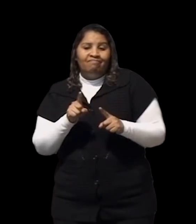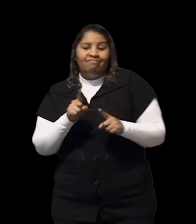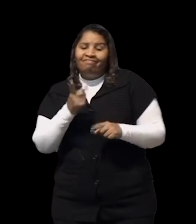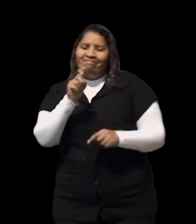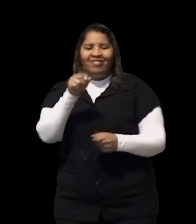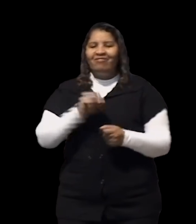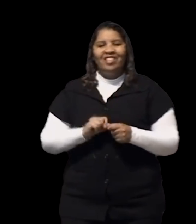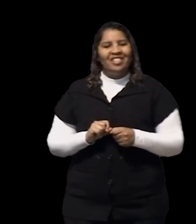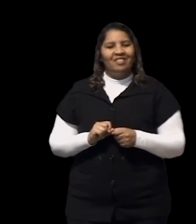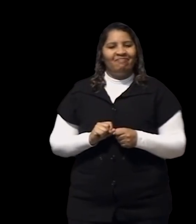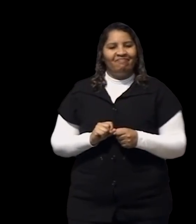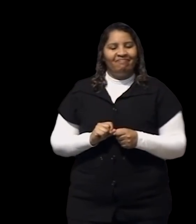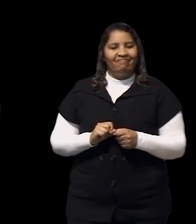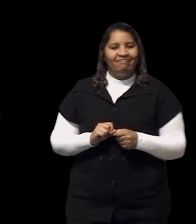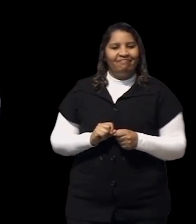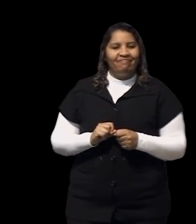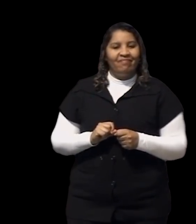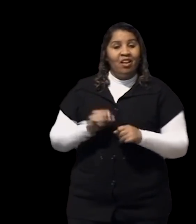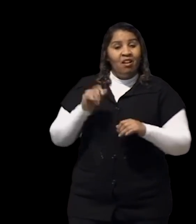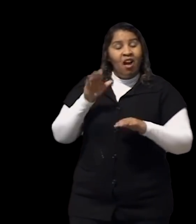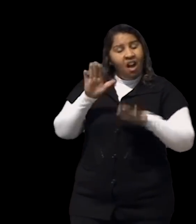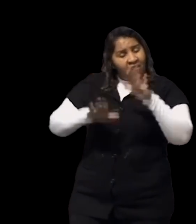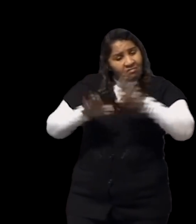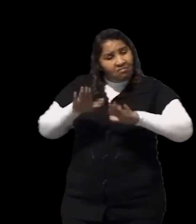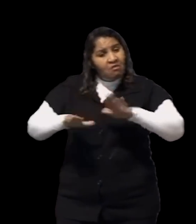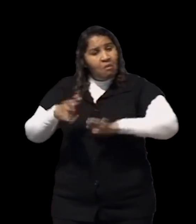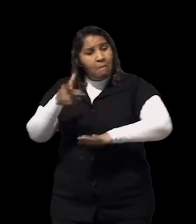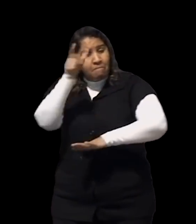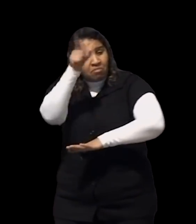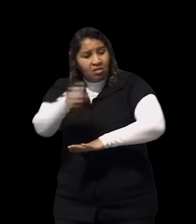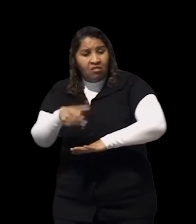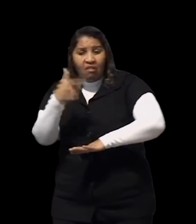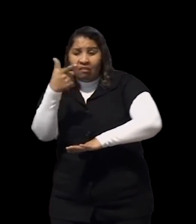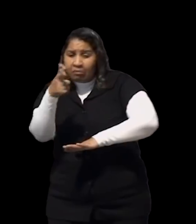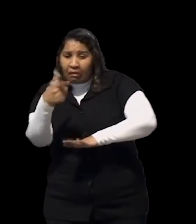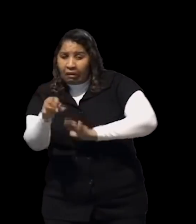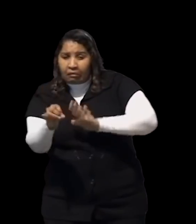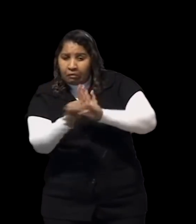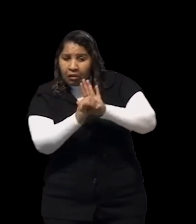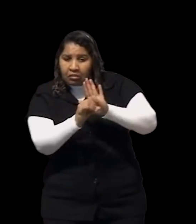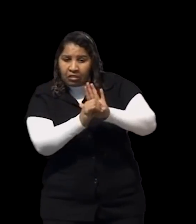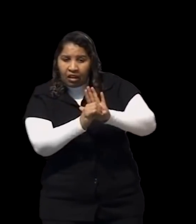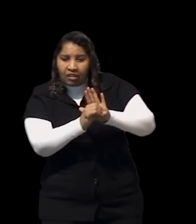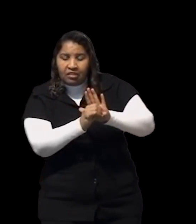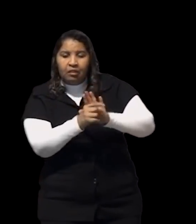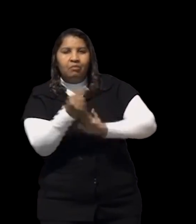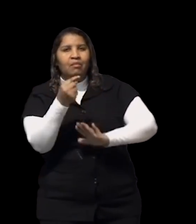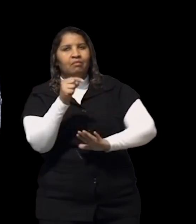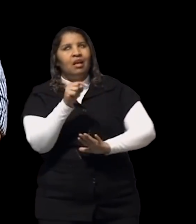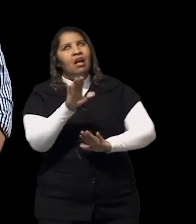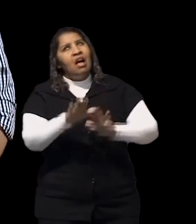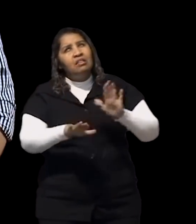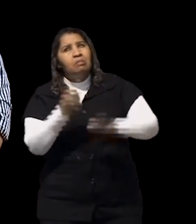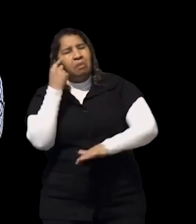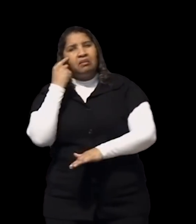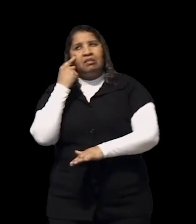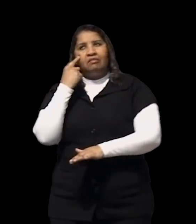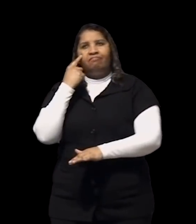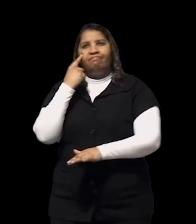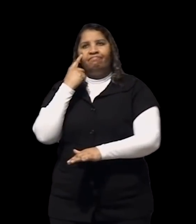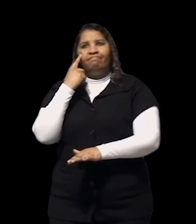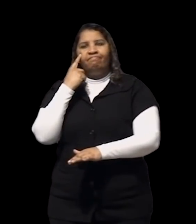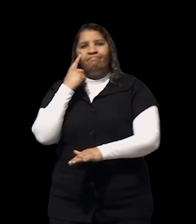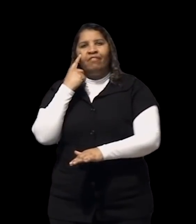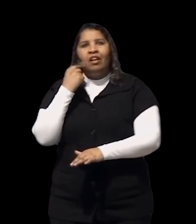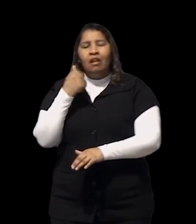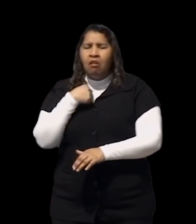crise de identidade ele pensa que é filho mas na verdade ele é escravo Jesus ele discutindo arrazoando